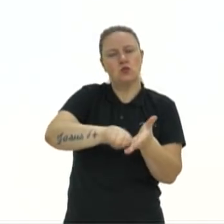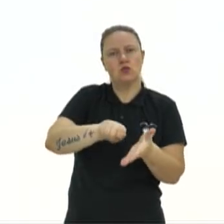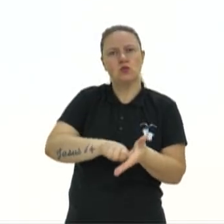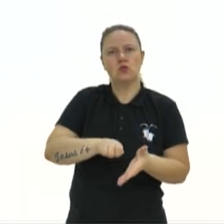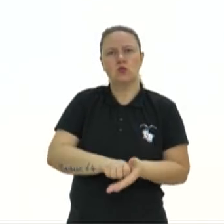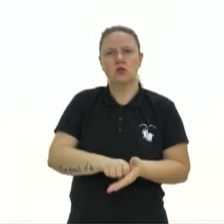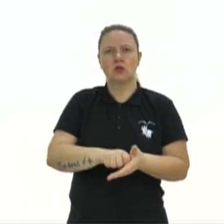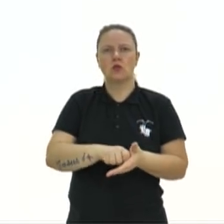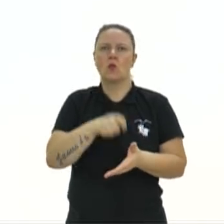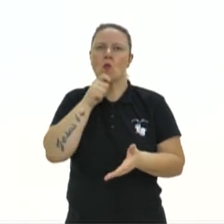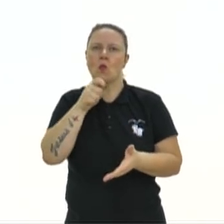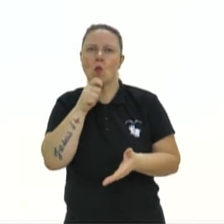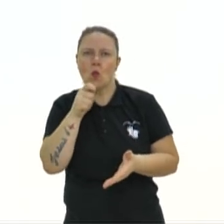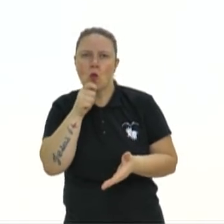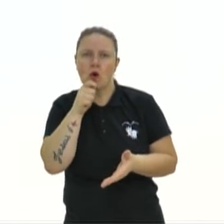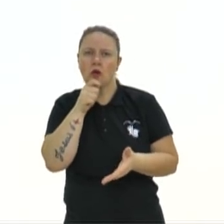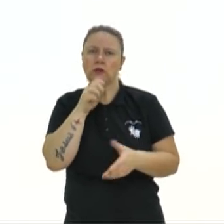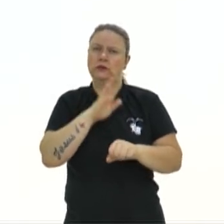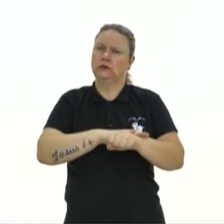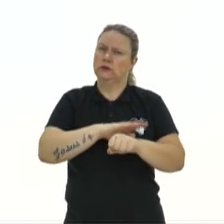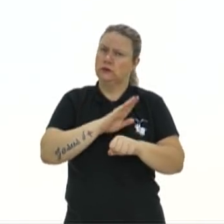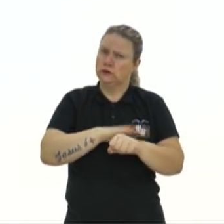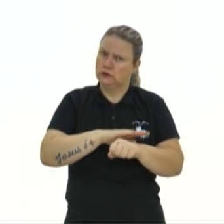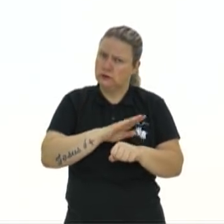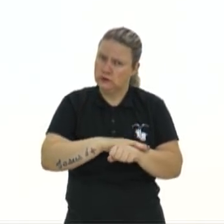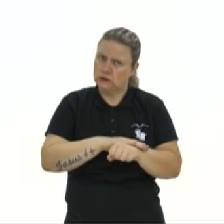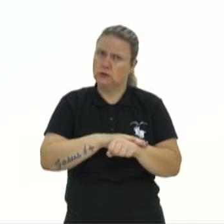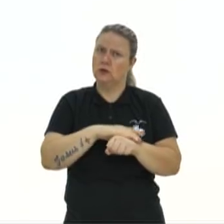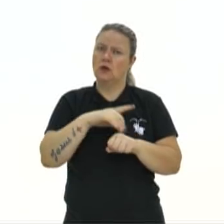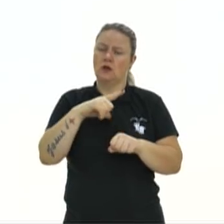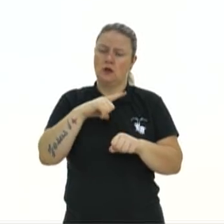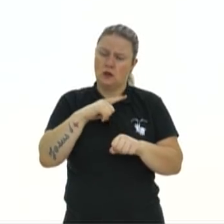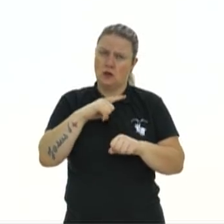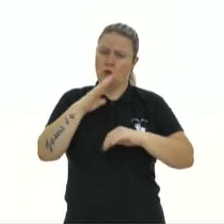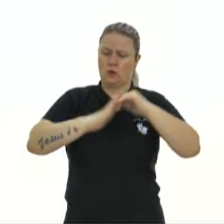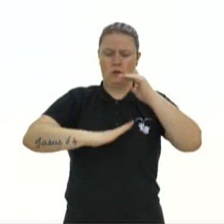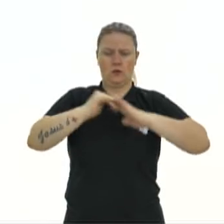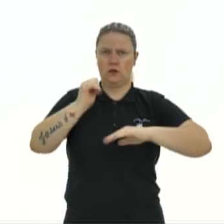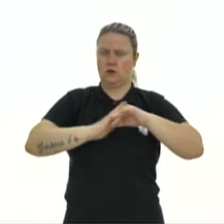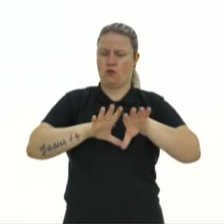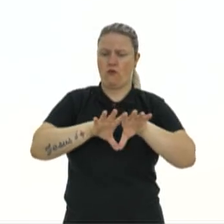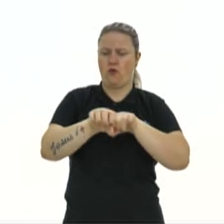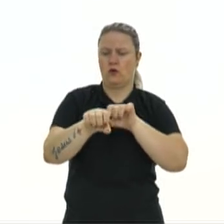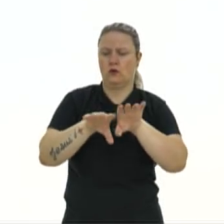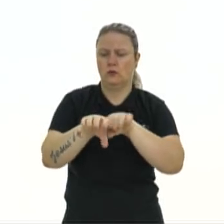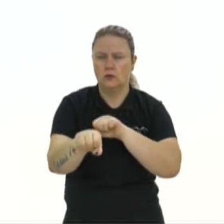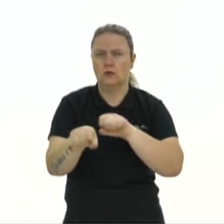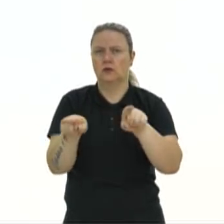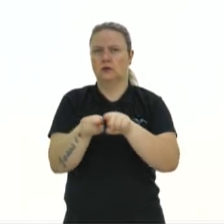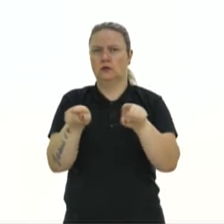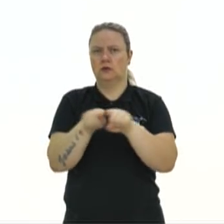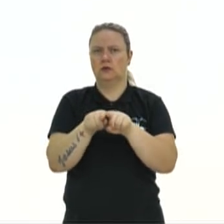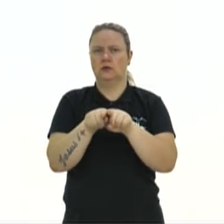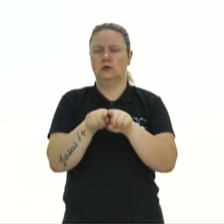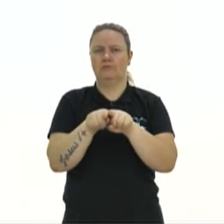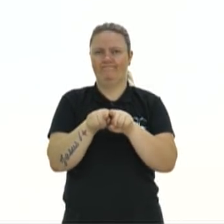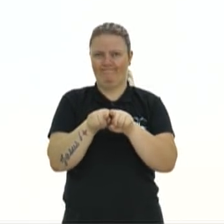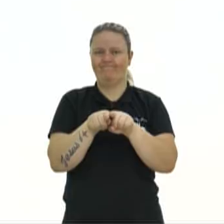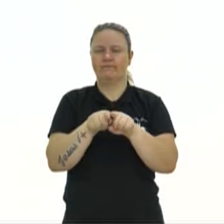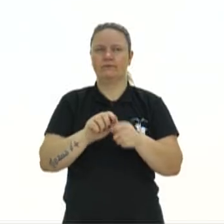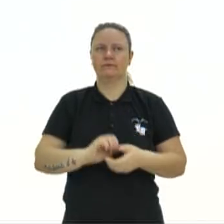eventos acontecem toma tempo e exige profissionais qualificados. Desconfie de notícias no calor do momento.